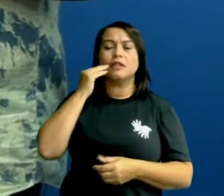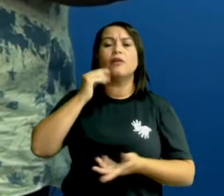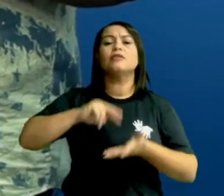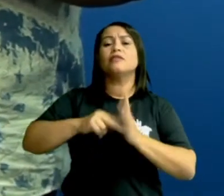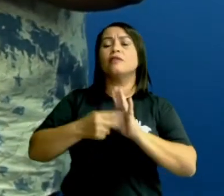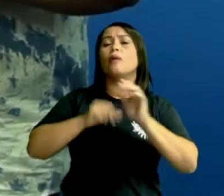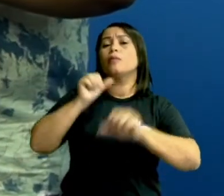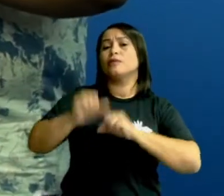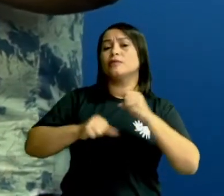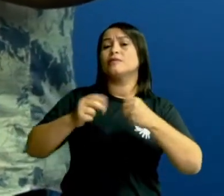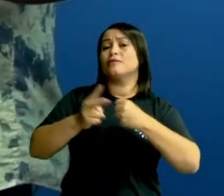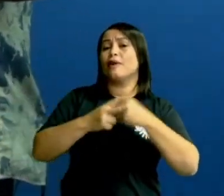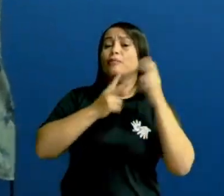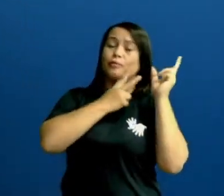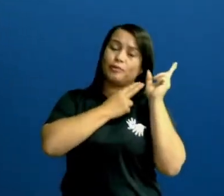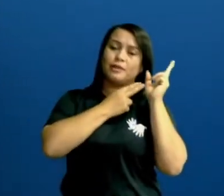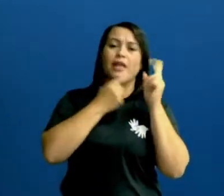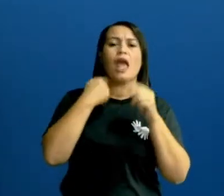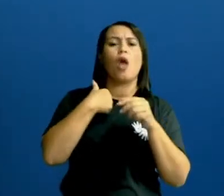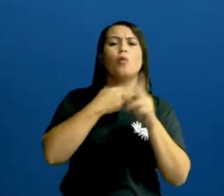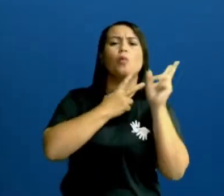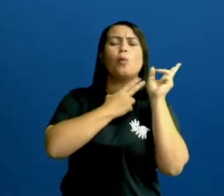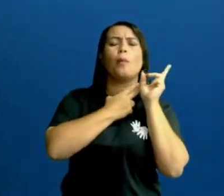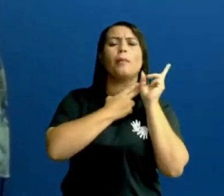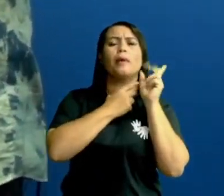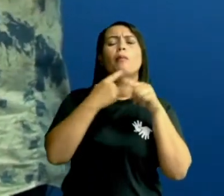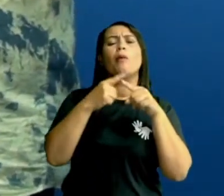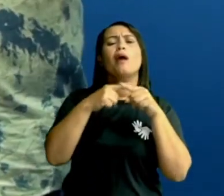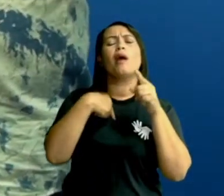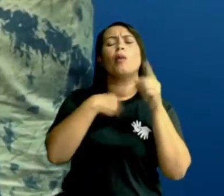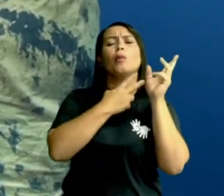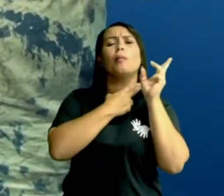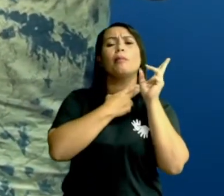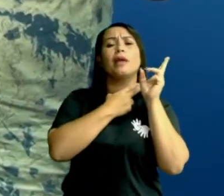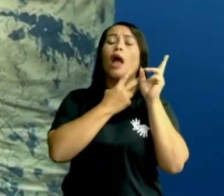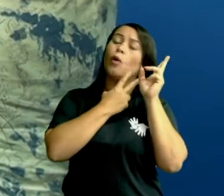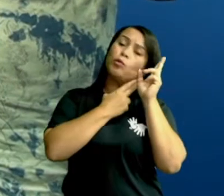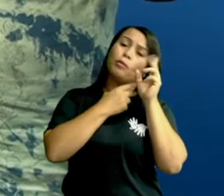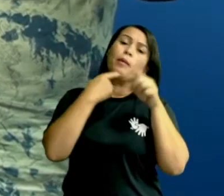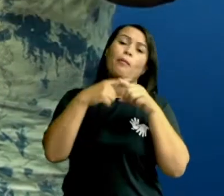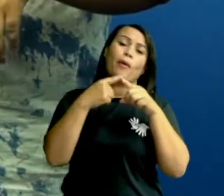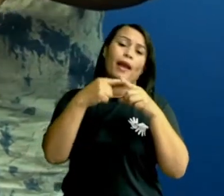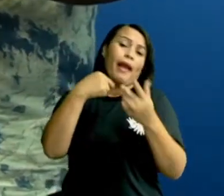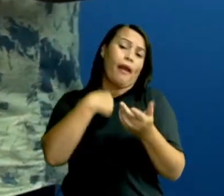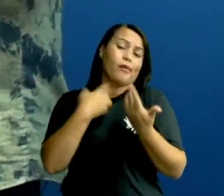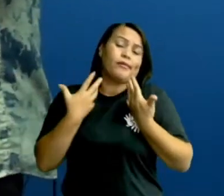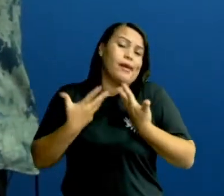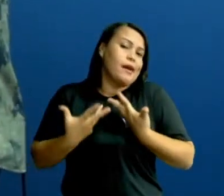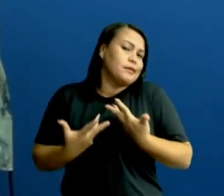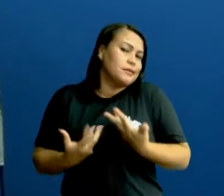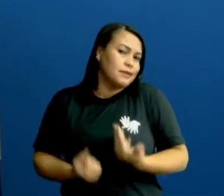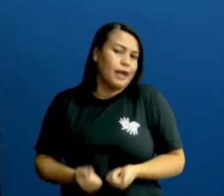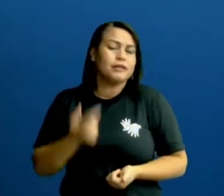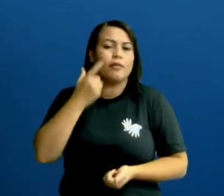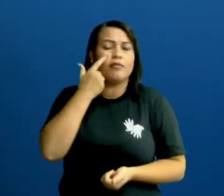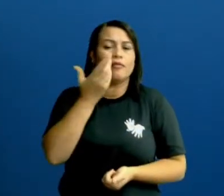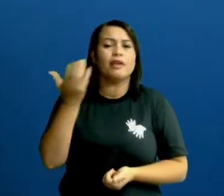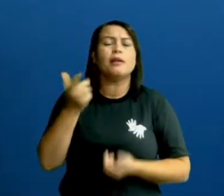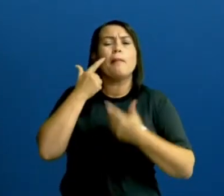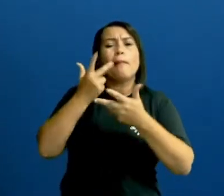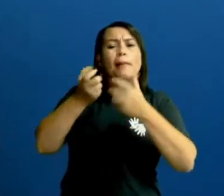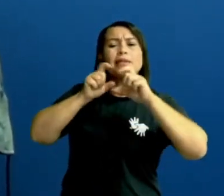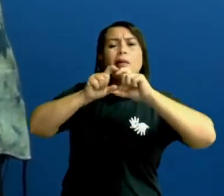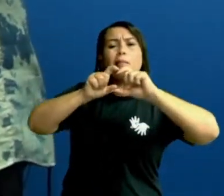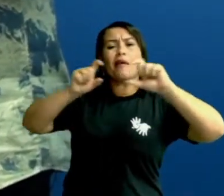do verbo dormir. Eu dormi. Por que eu dormi? Eu dormi porque eu estava cansado. Percebam que essa parte